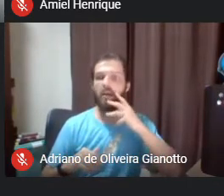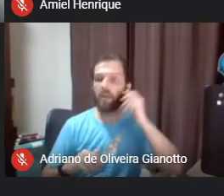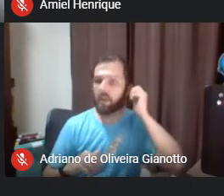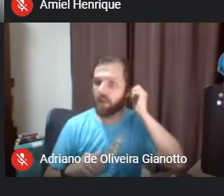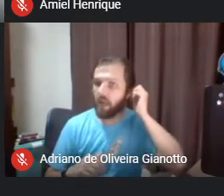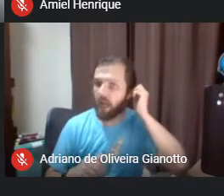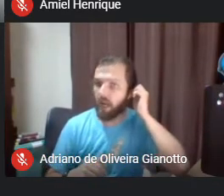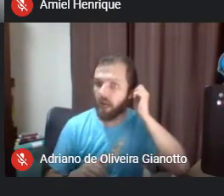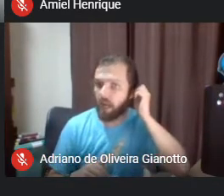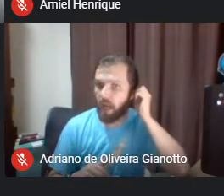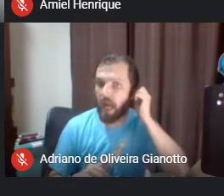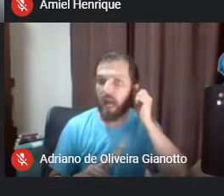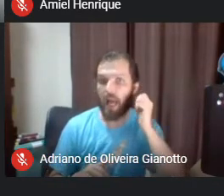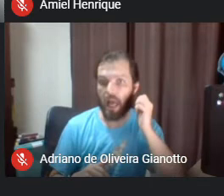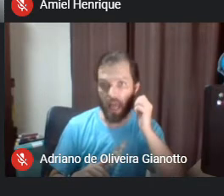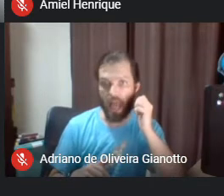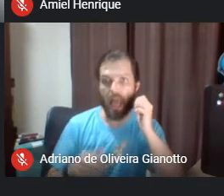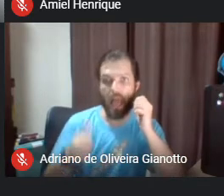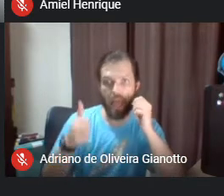Enfim, chegando lá,